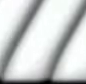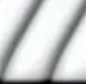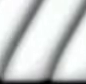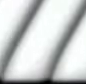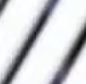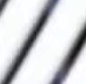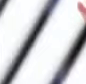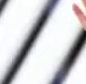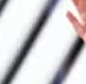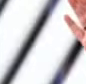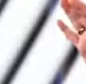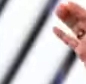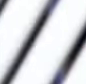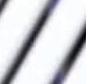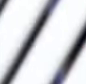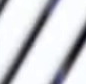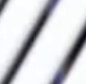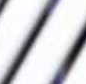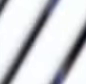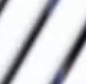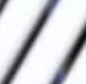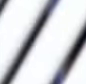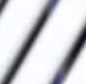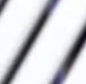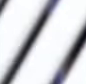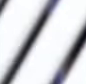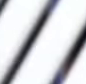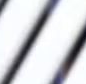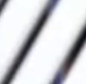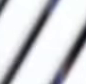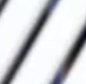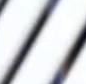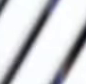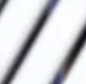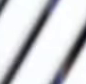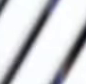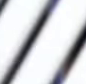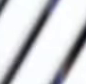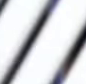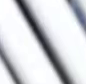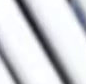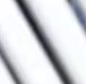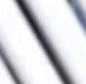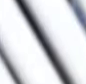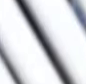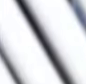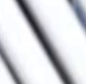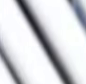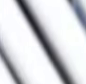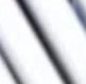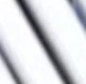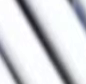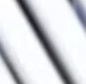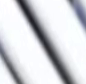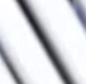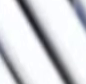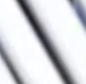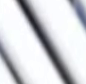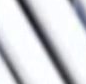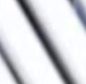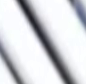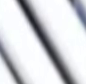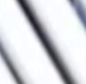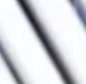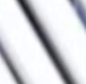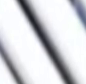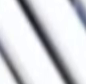falto, é... Acabou o seu tempo. E agora com a palavra, Fábio, da Esfera Engenharia. Pobre é coisa séria. Na Esfera,